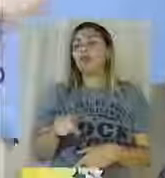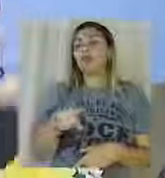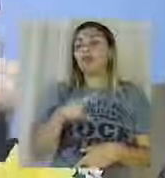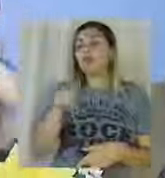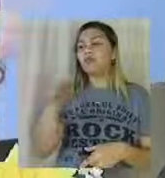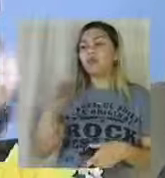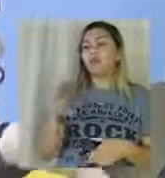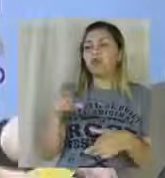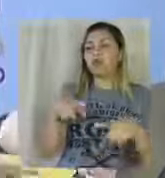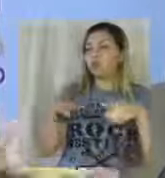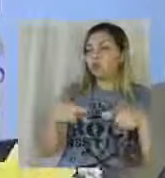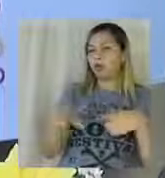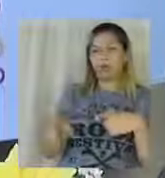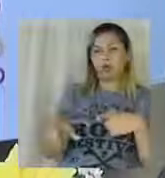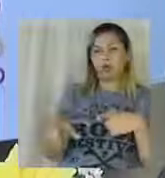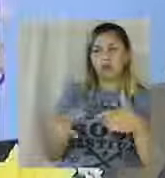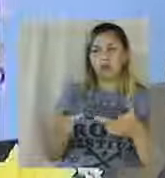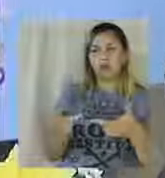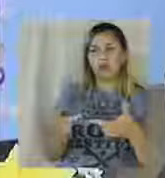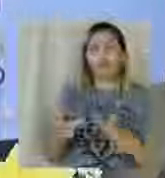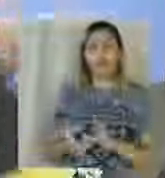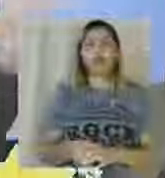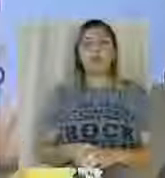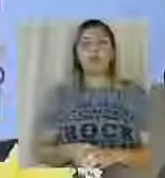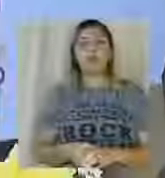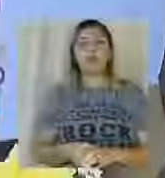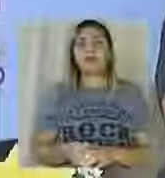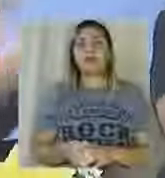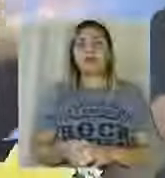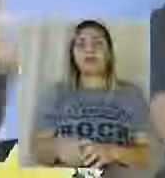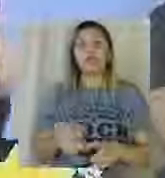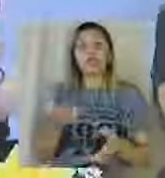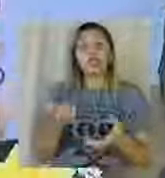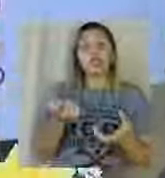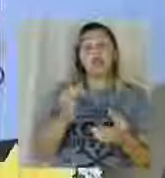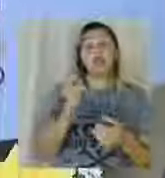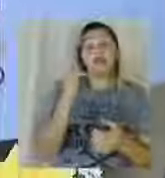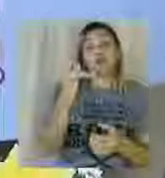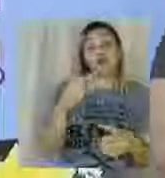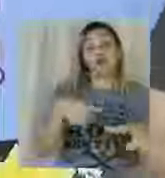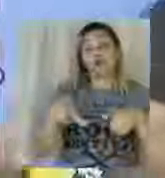enfim. Né? O que vocês pretendem mercado de trabalho?